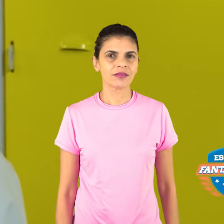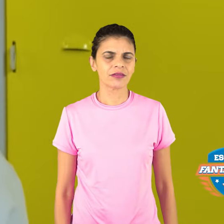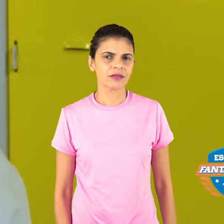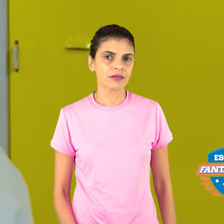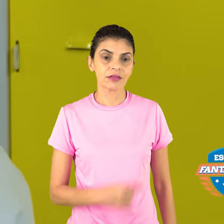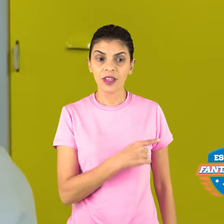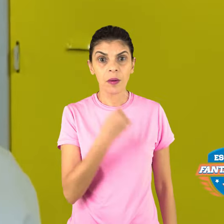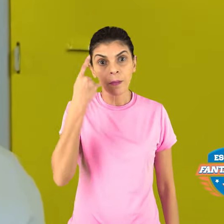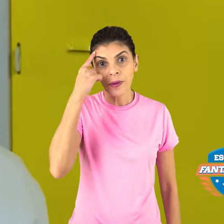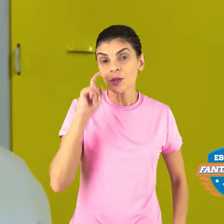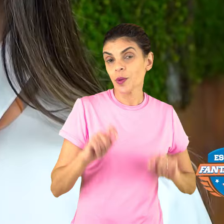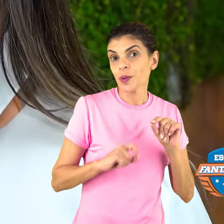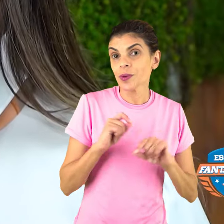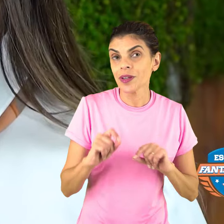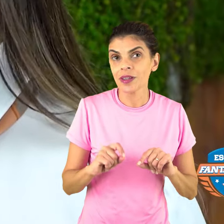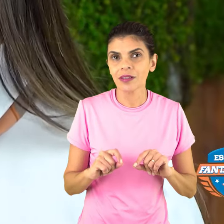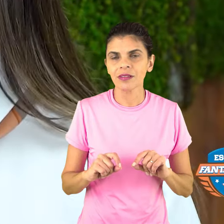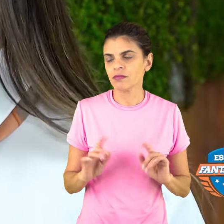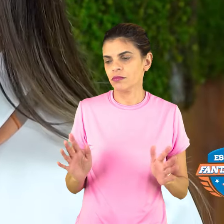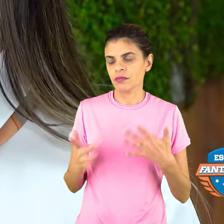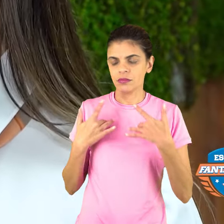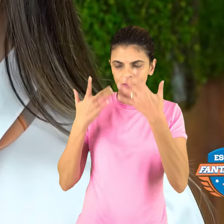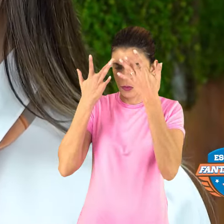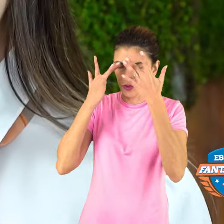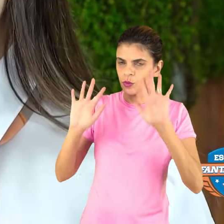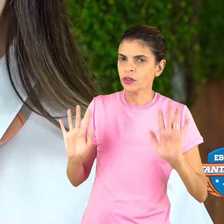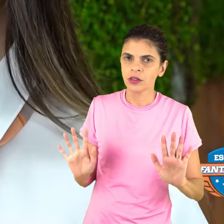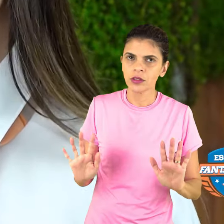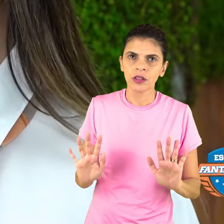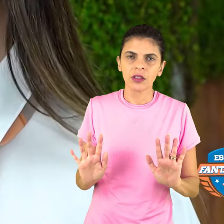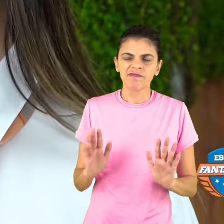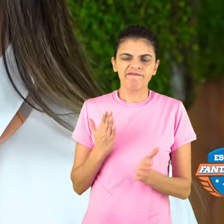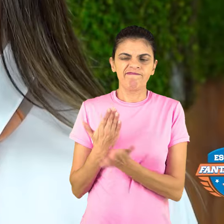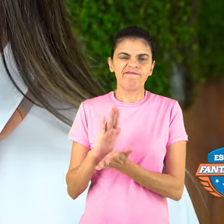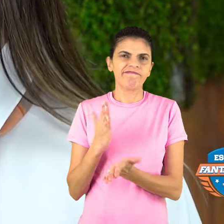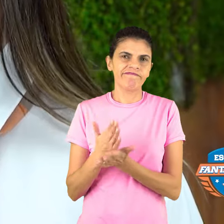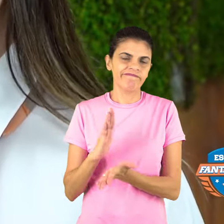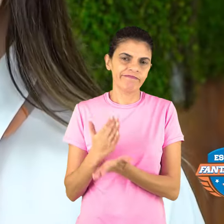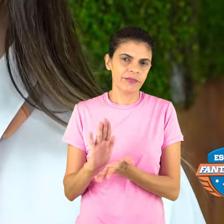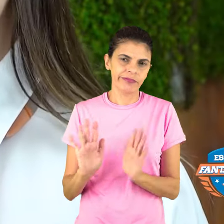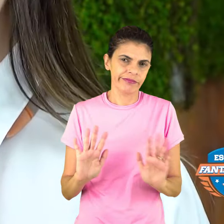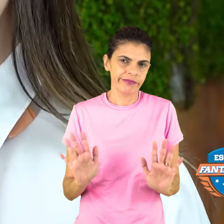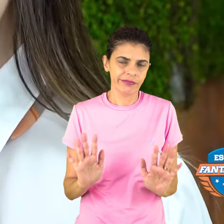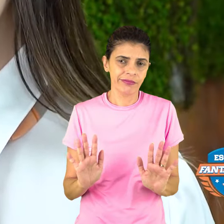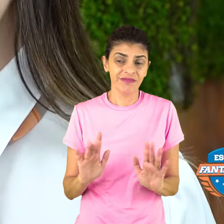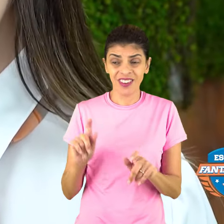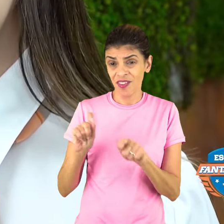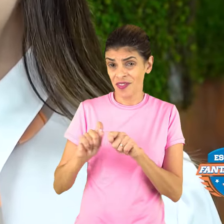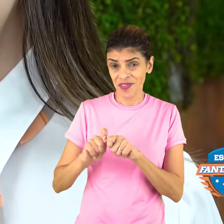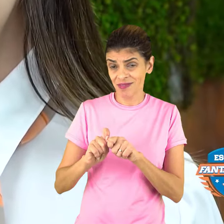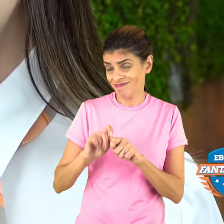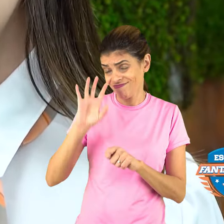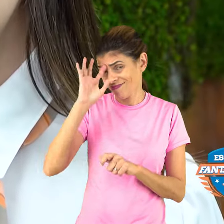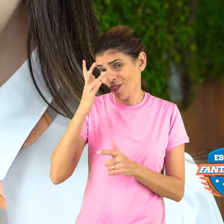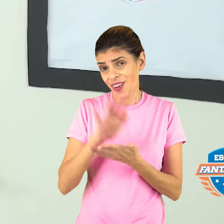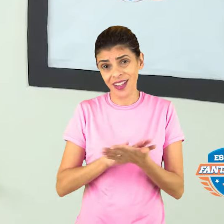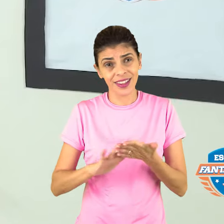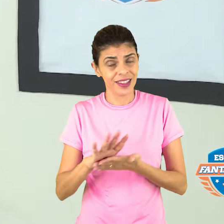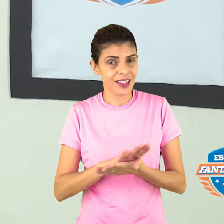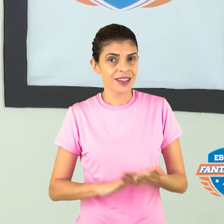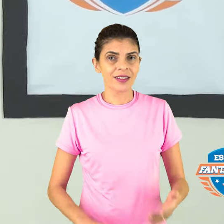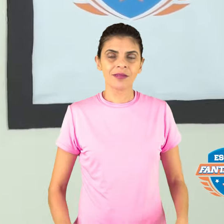O que será que ela pensou? Eu não sei, mas não importa. Nada do que ela fizer vai mudar.